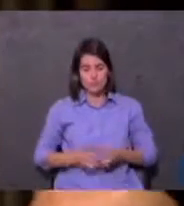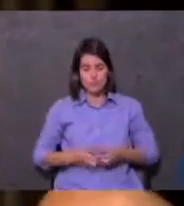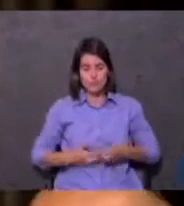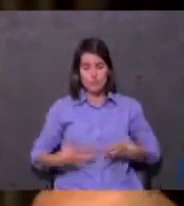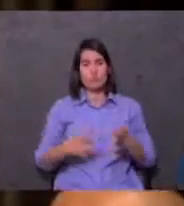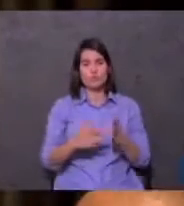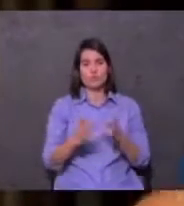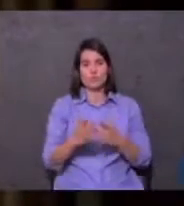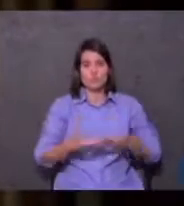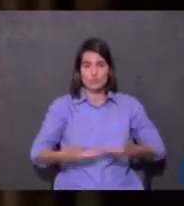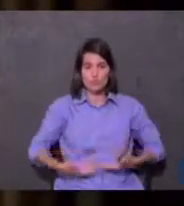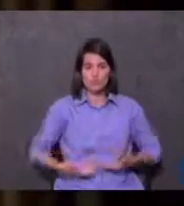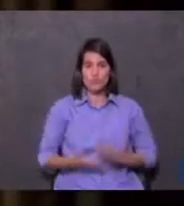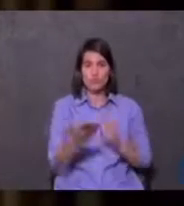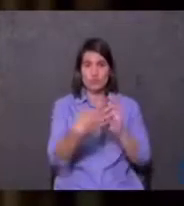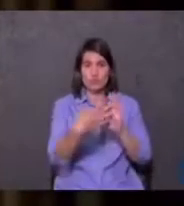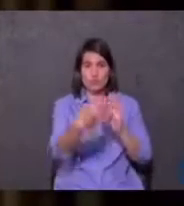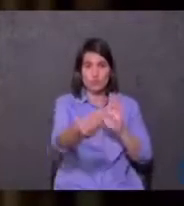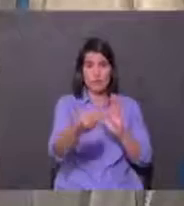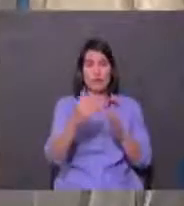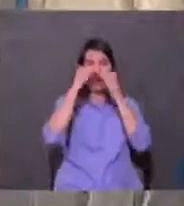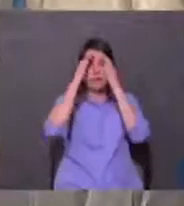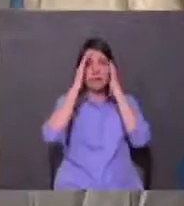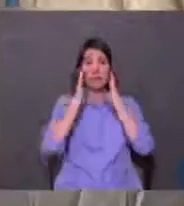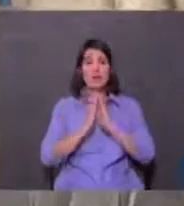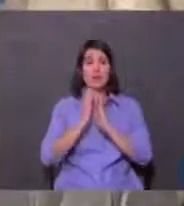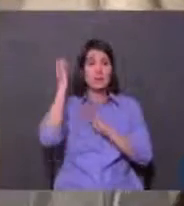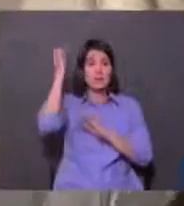vosso ventre, Jesus.